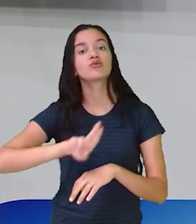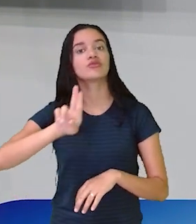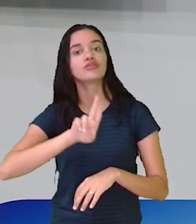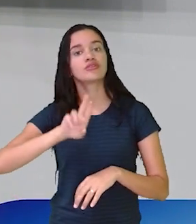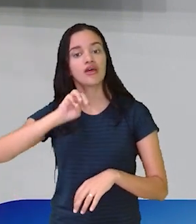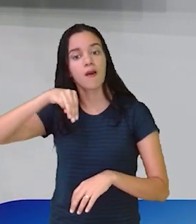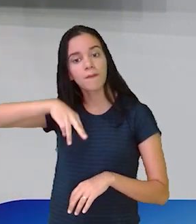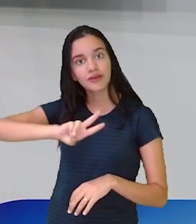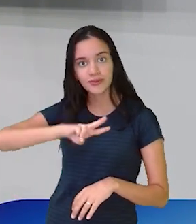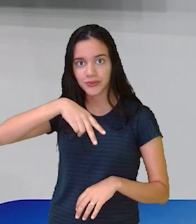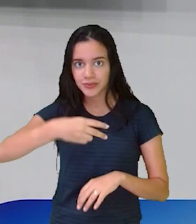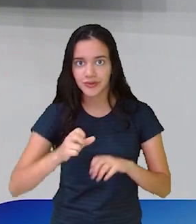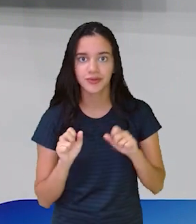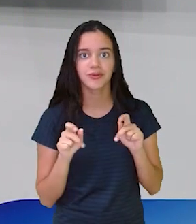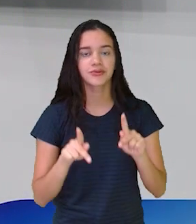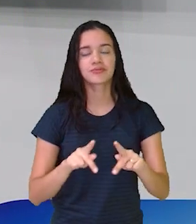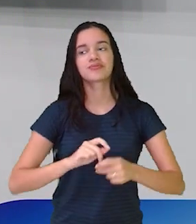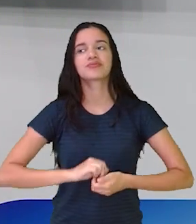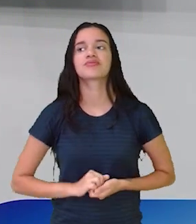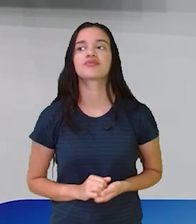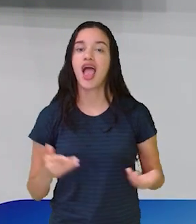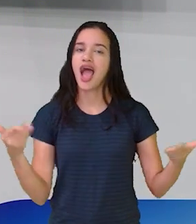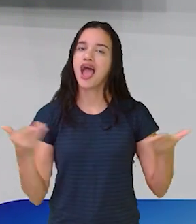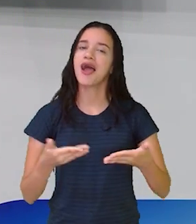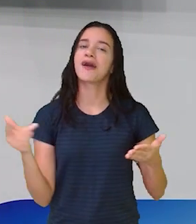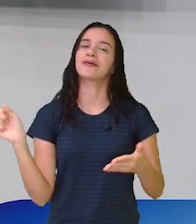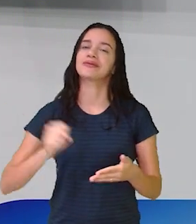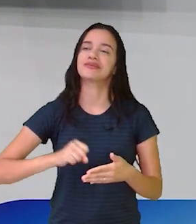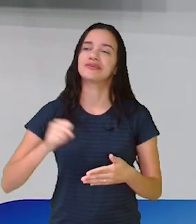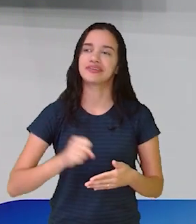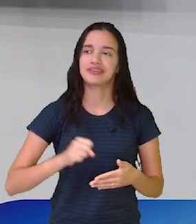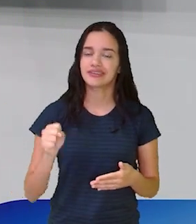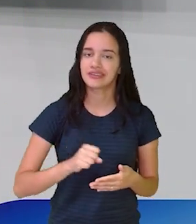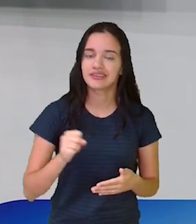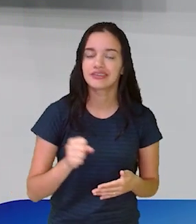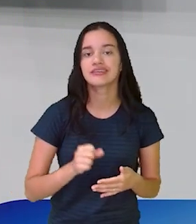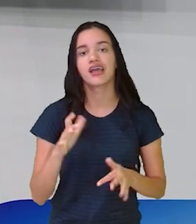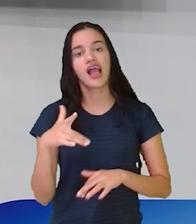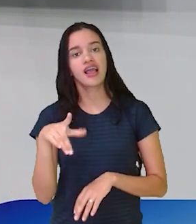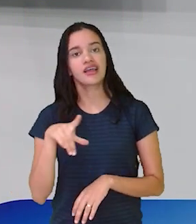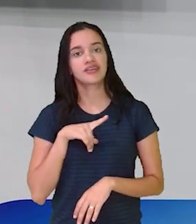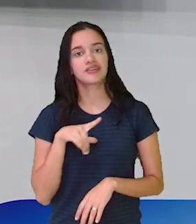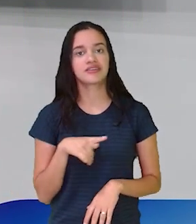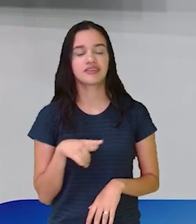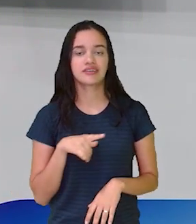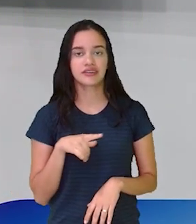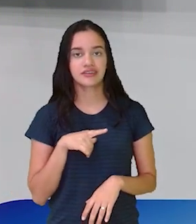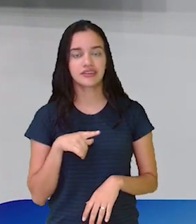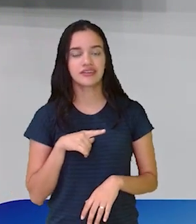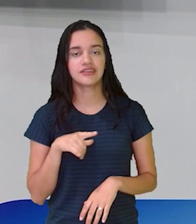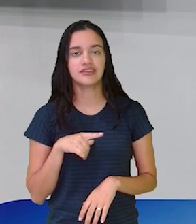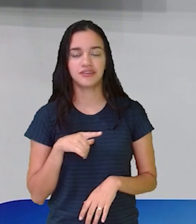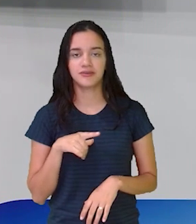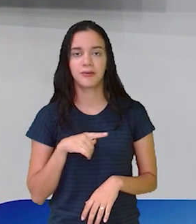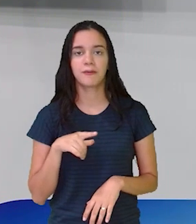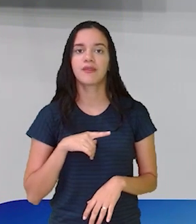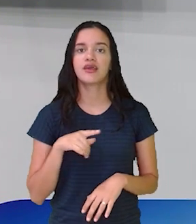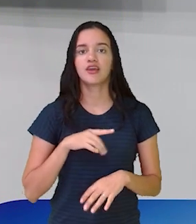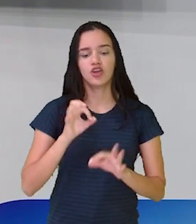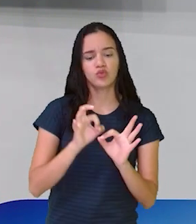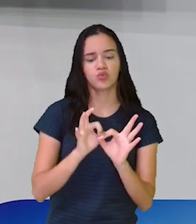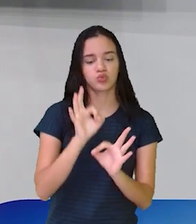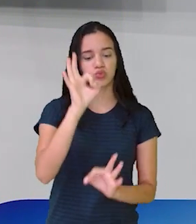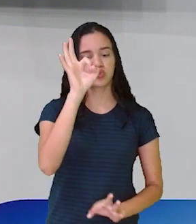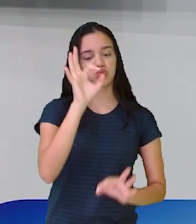metro cúbico, tá? Agora sim. Agora eu tenho a